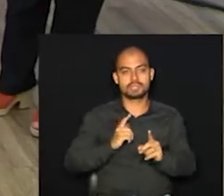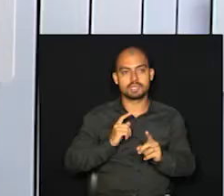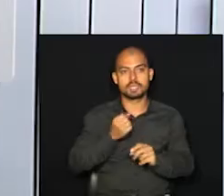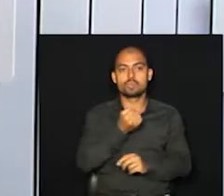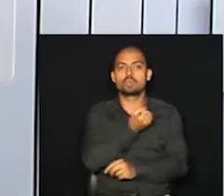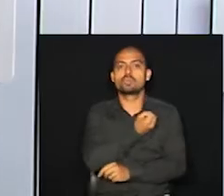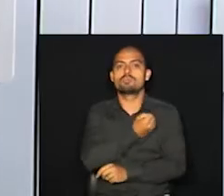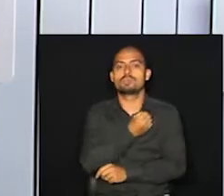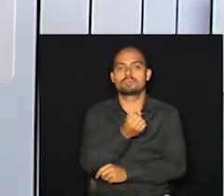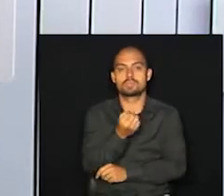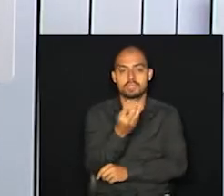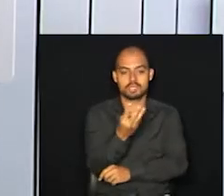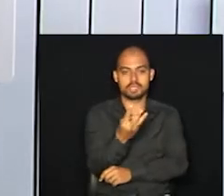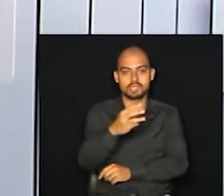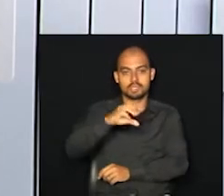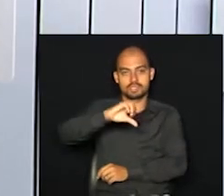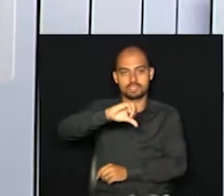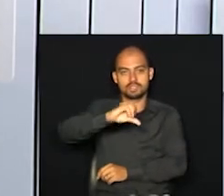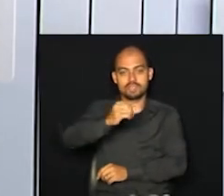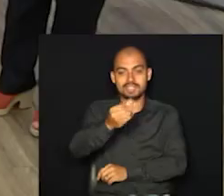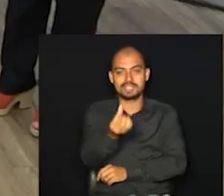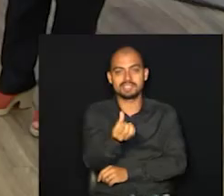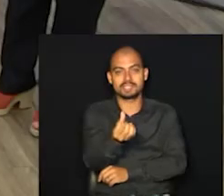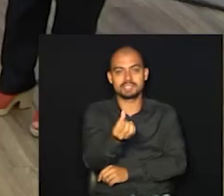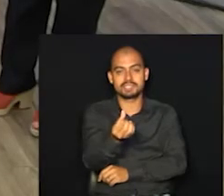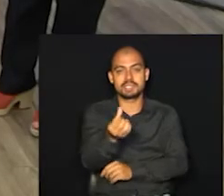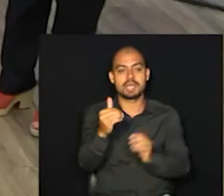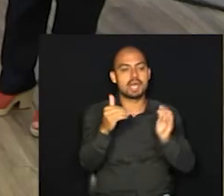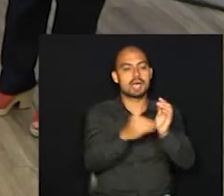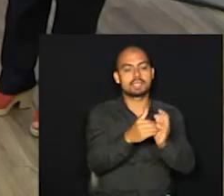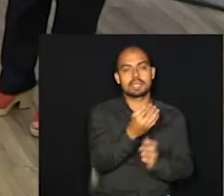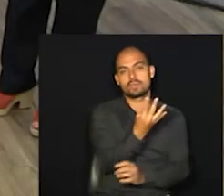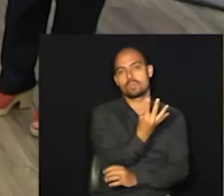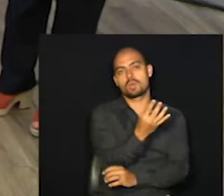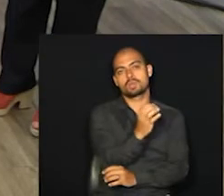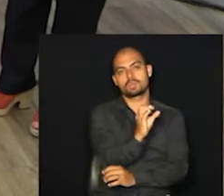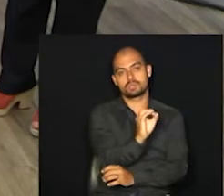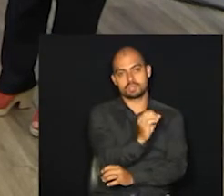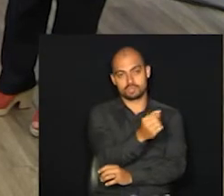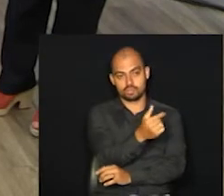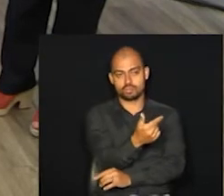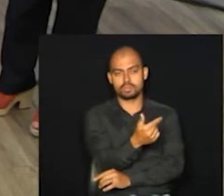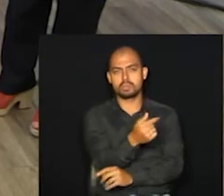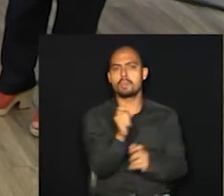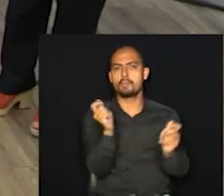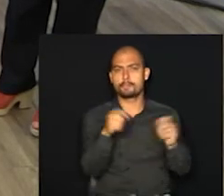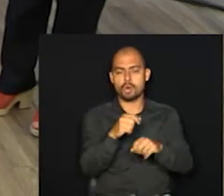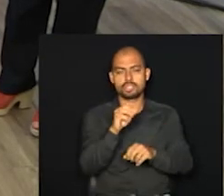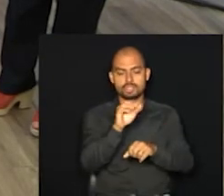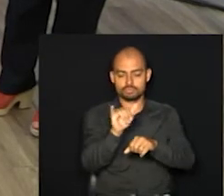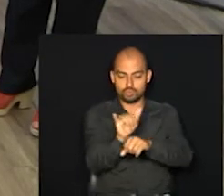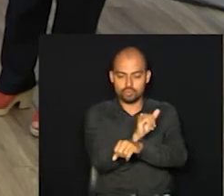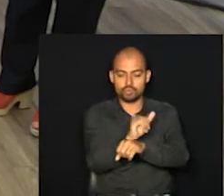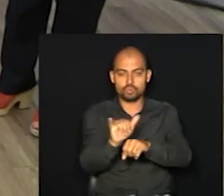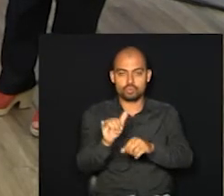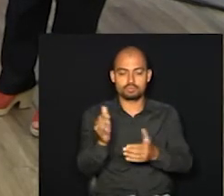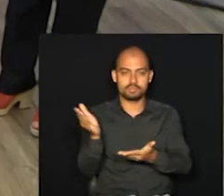número 396 até a de número 402, pode acessar o